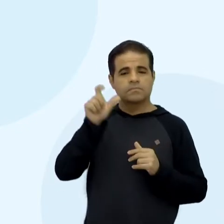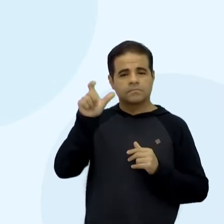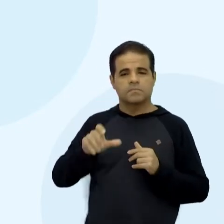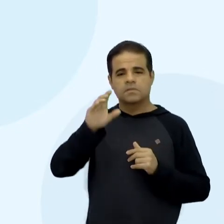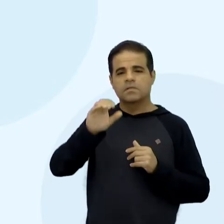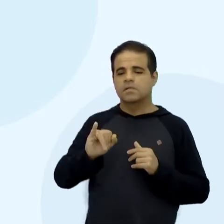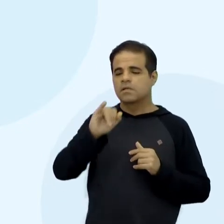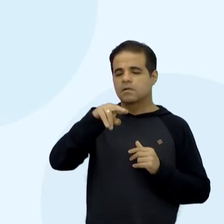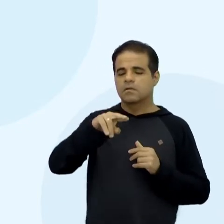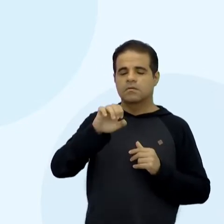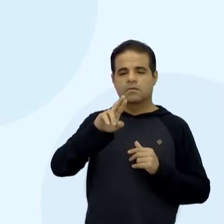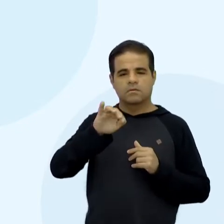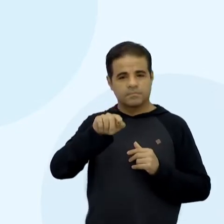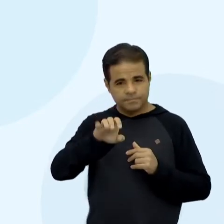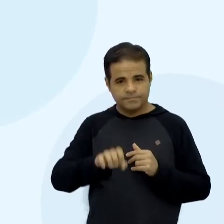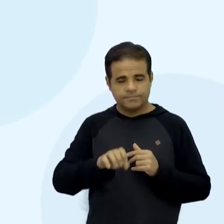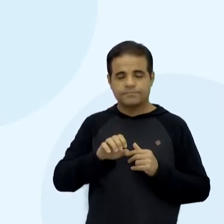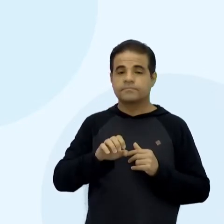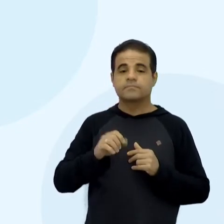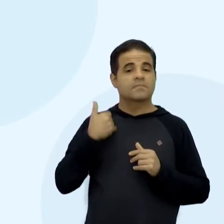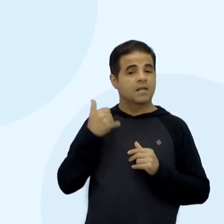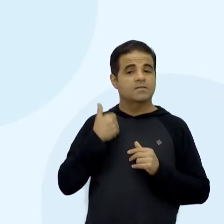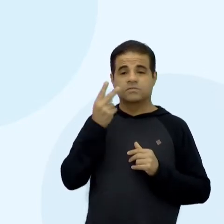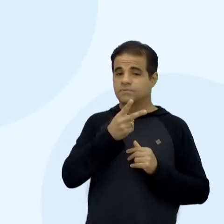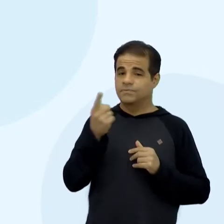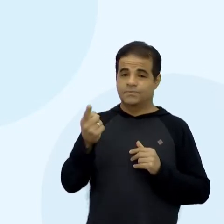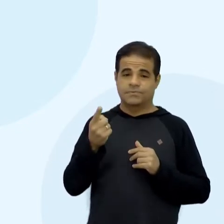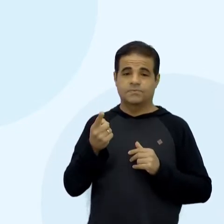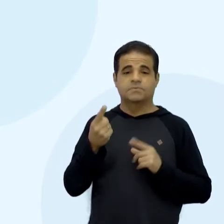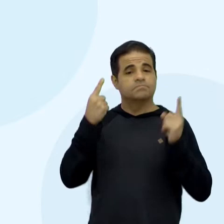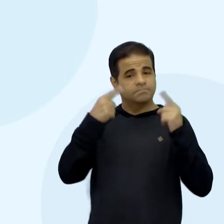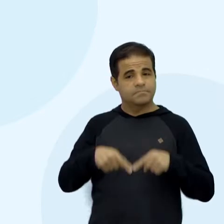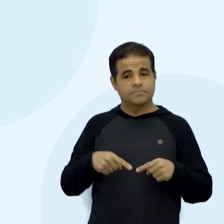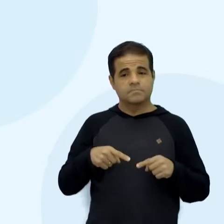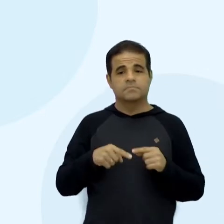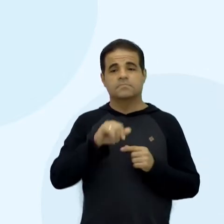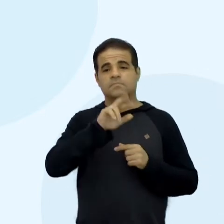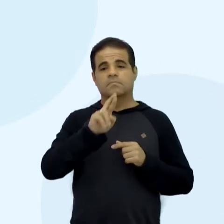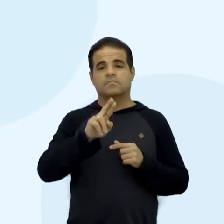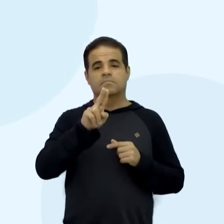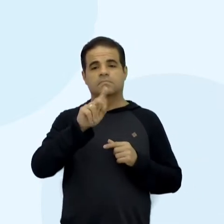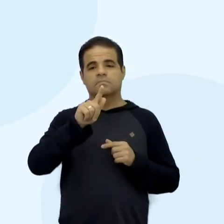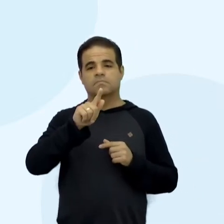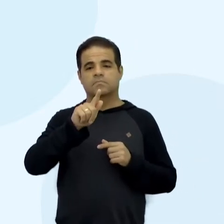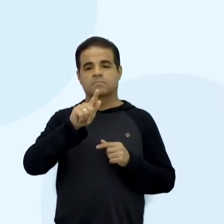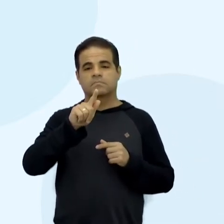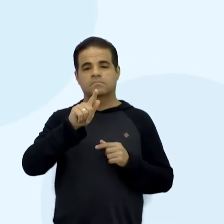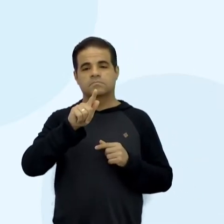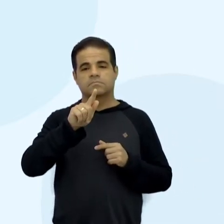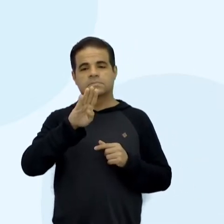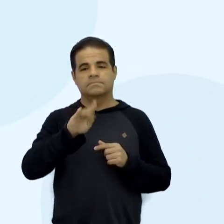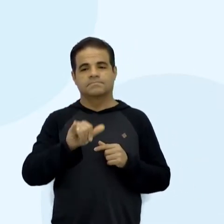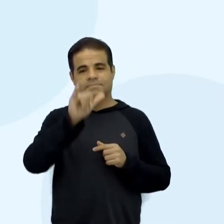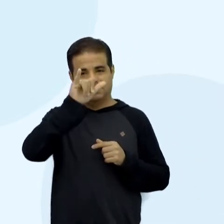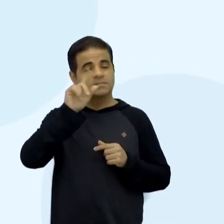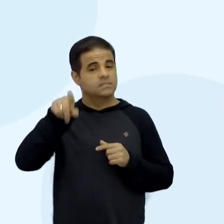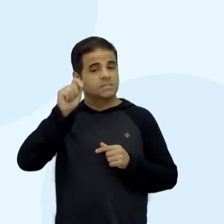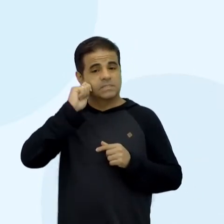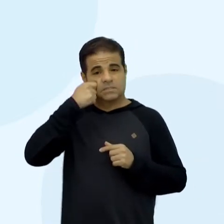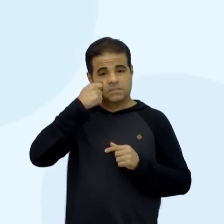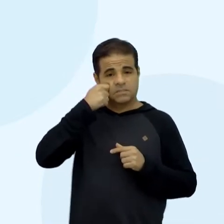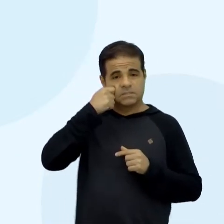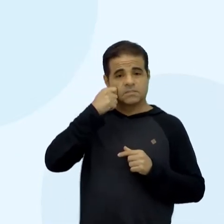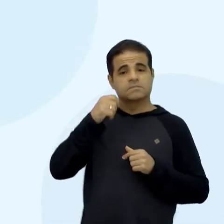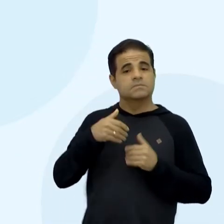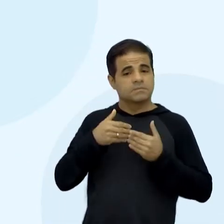Ingrid Marcele Leite de Jesus, de 21 anos, jogadora de rugby, que é negra, periférica, e agora mira o